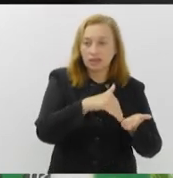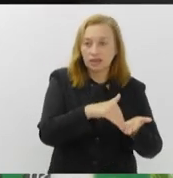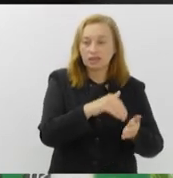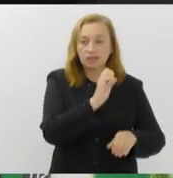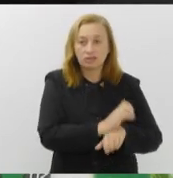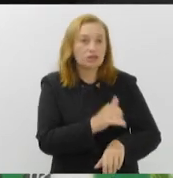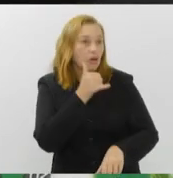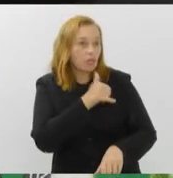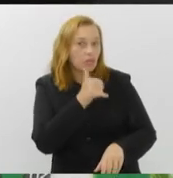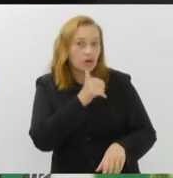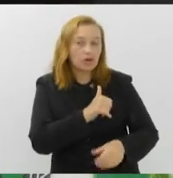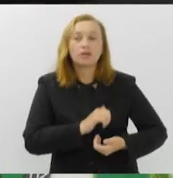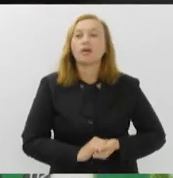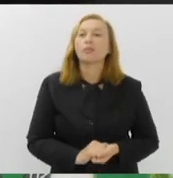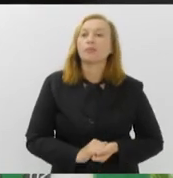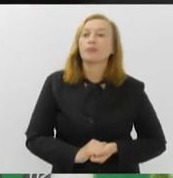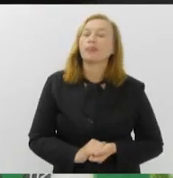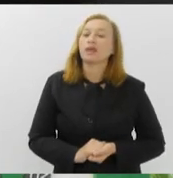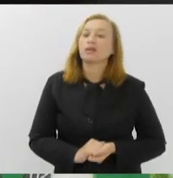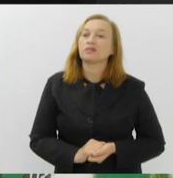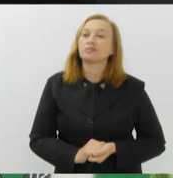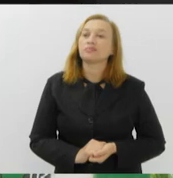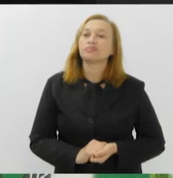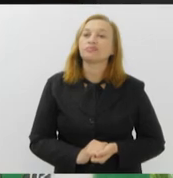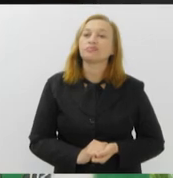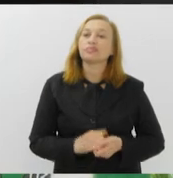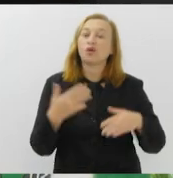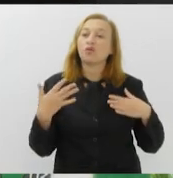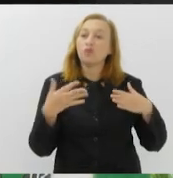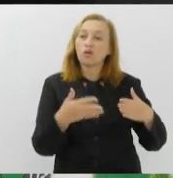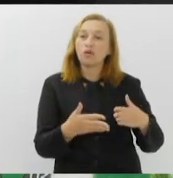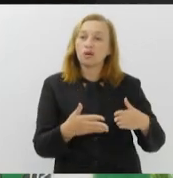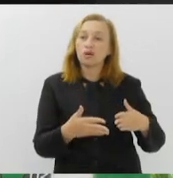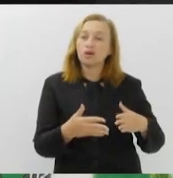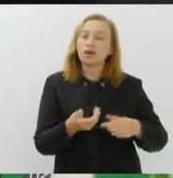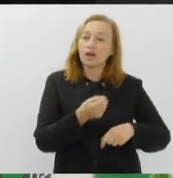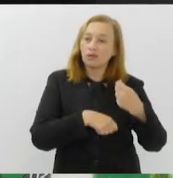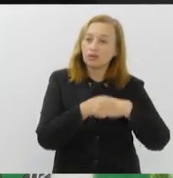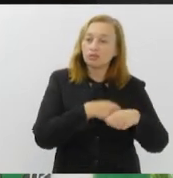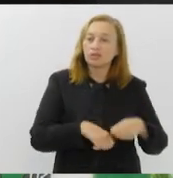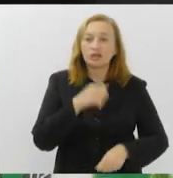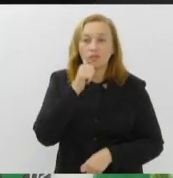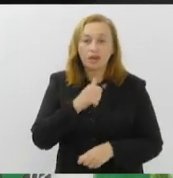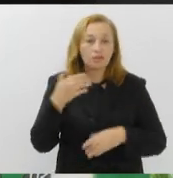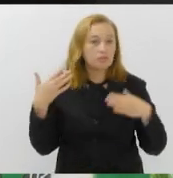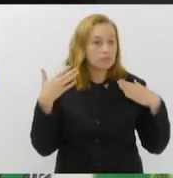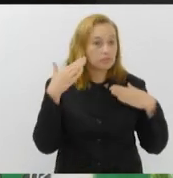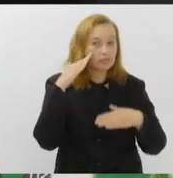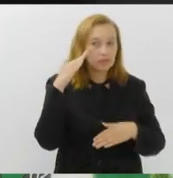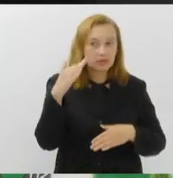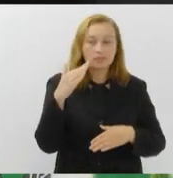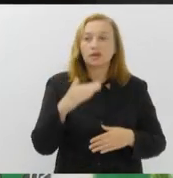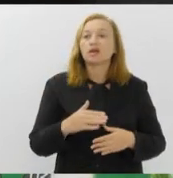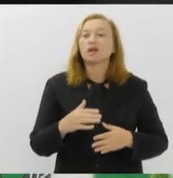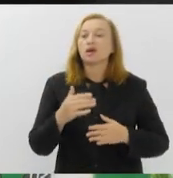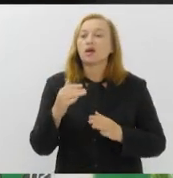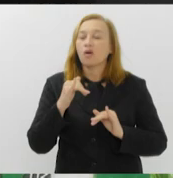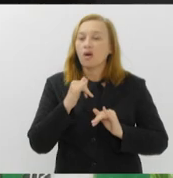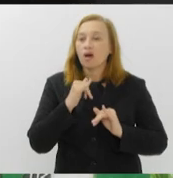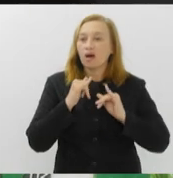naquela superintendência específica de autonomia econômica das mulheres. Oficiar a